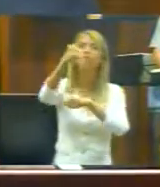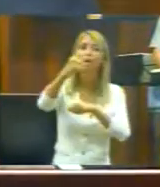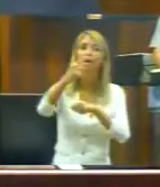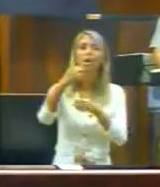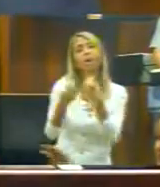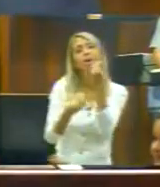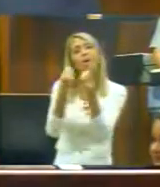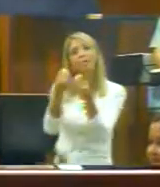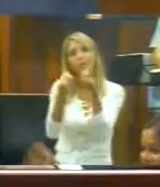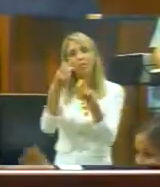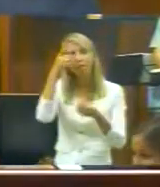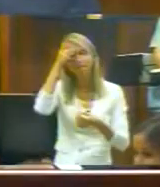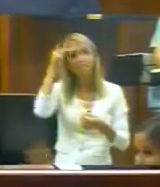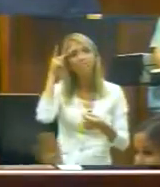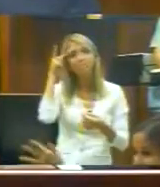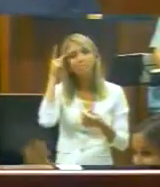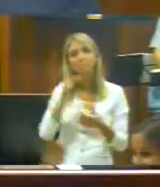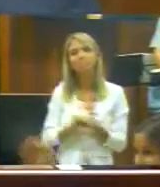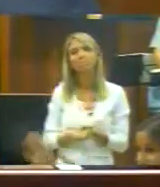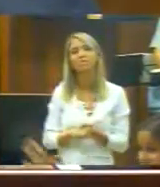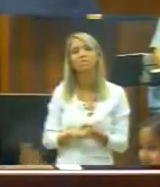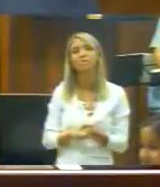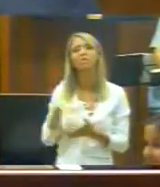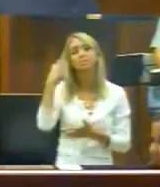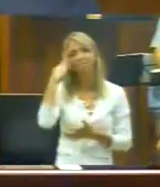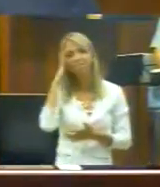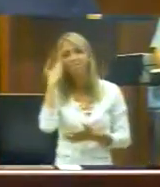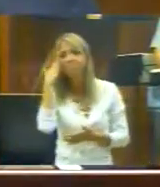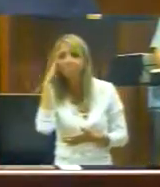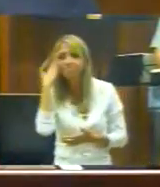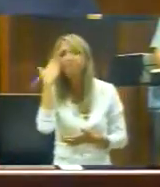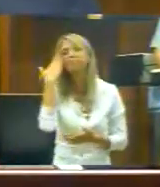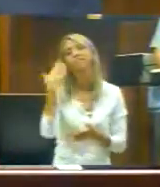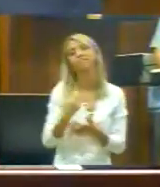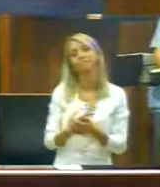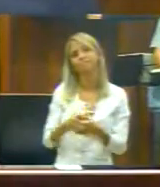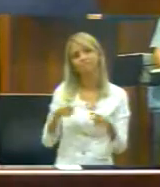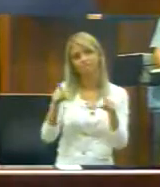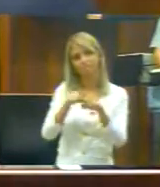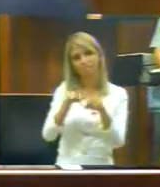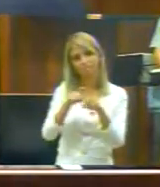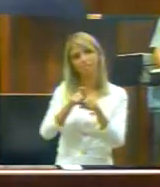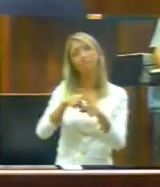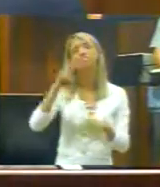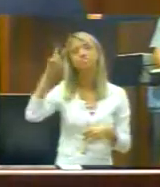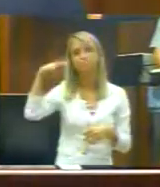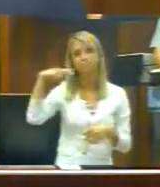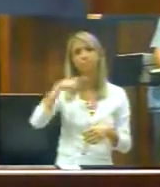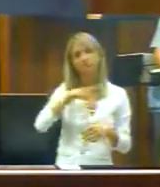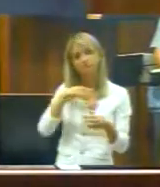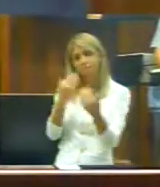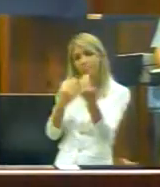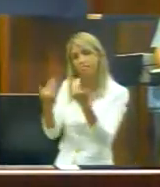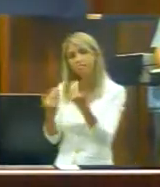cidadãos se entendem com o parlamento, com os vereadores da cidade de Cabo